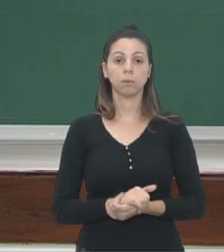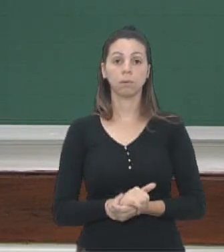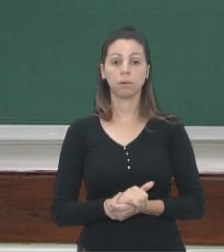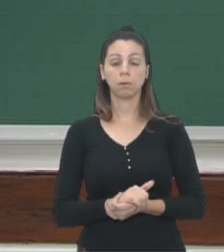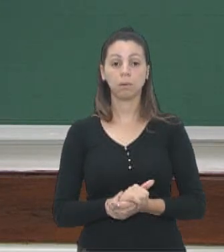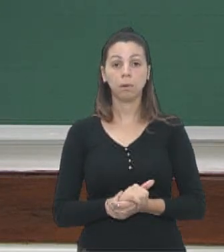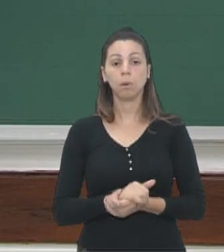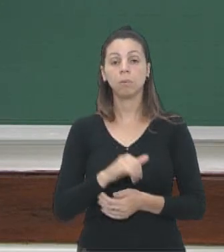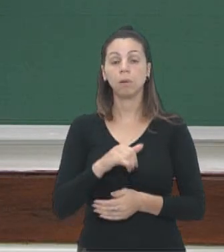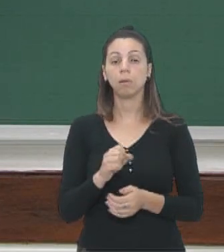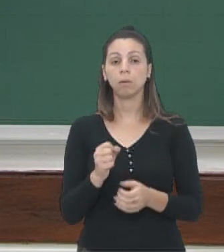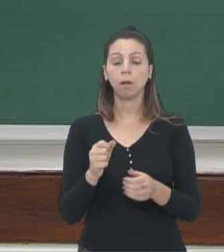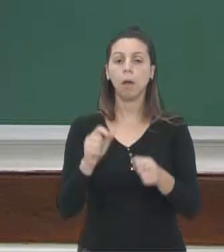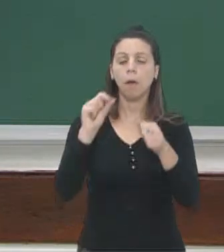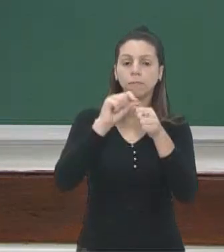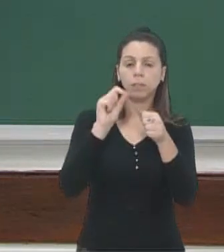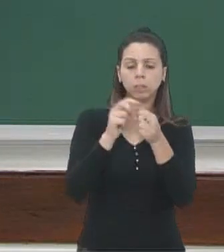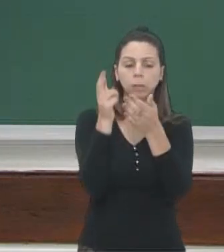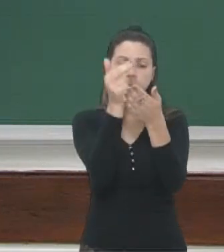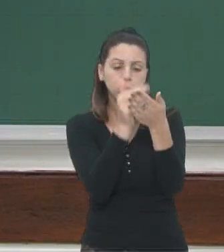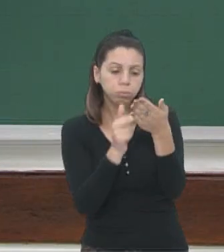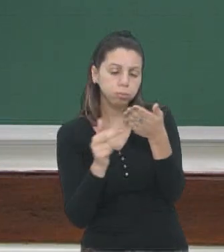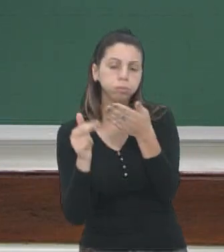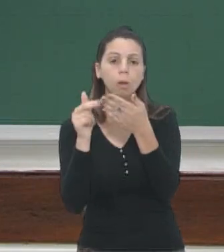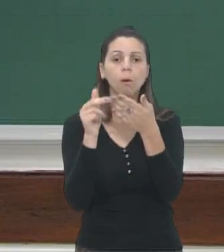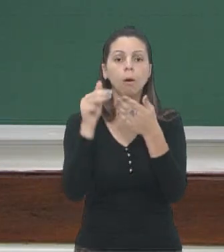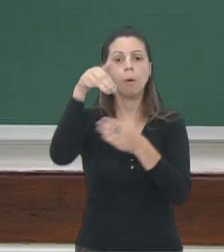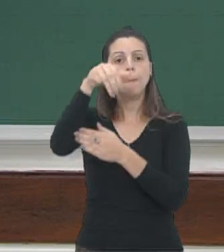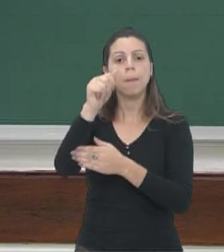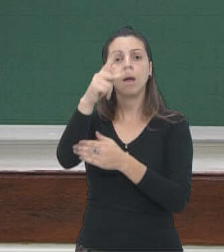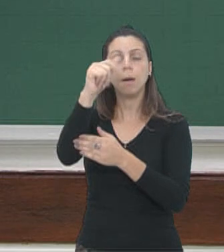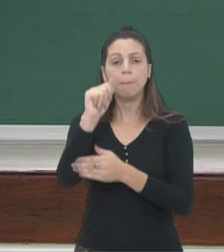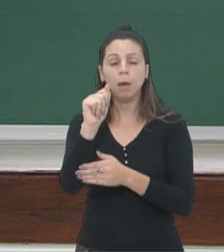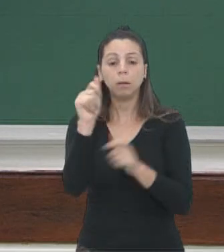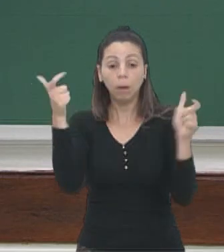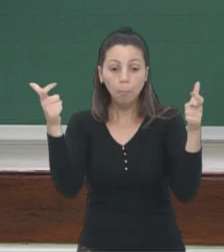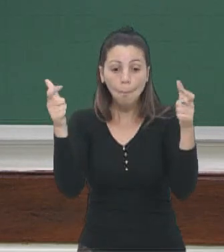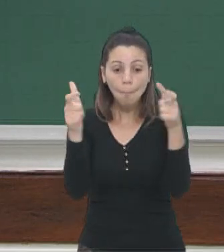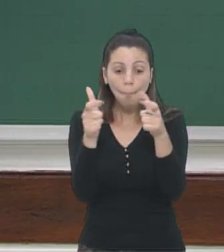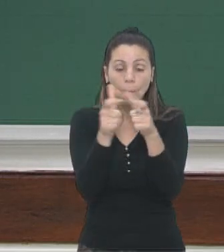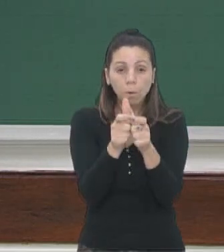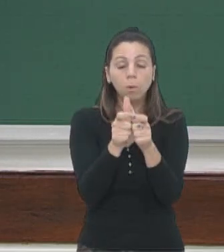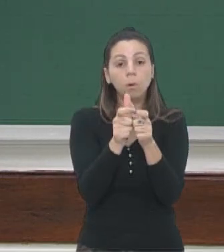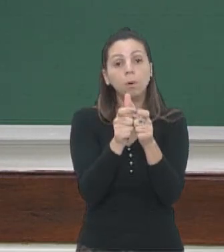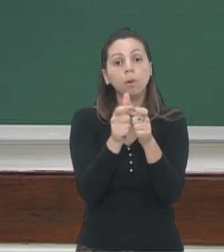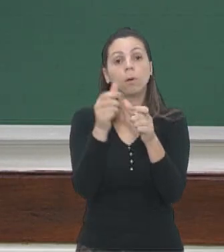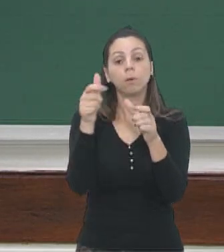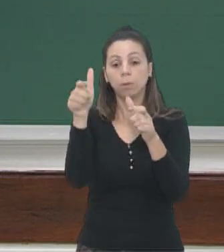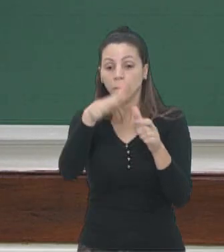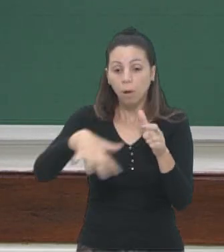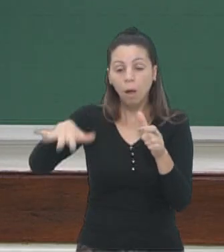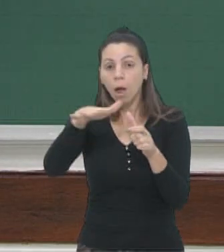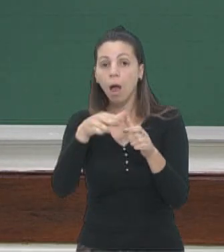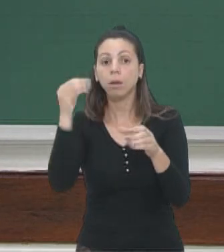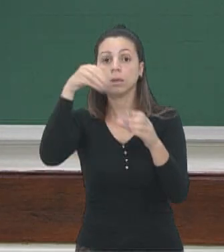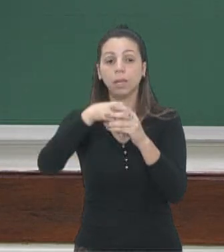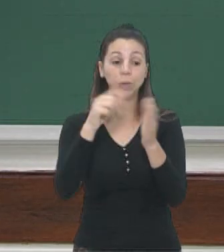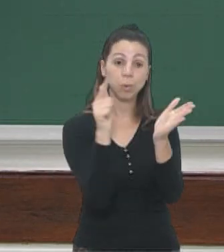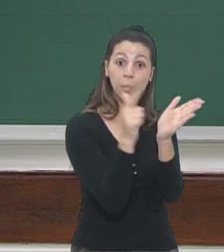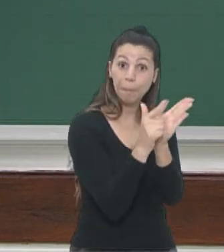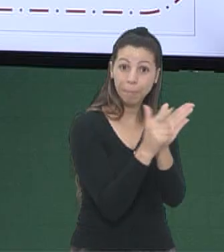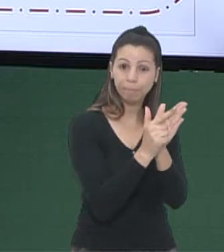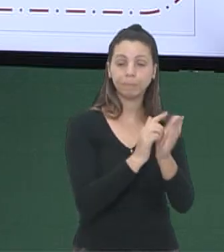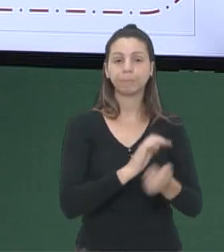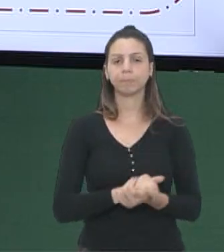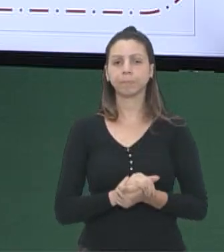estamos reduzindo uma determinada área a ponto de ela caber numa folha de papel. Agora a gente vai para a nossa